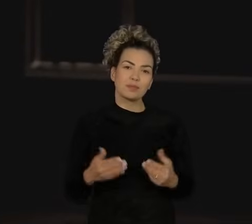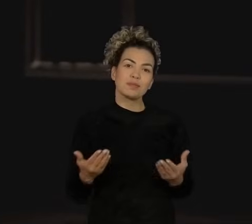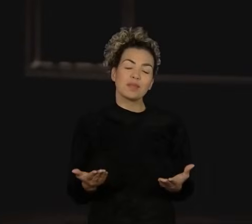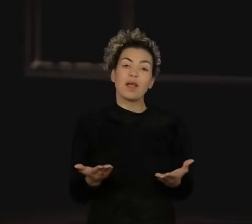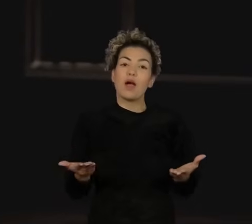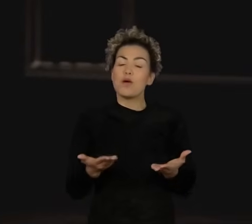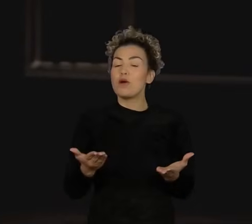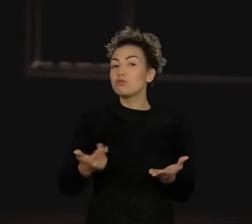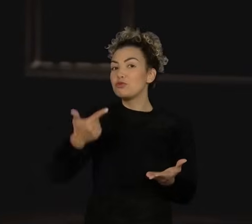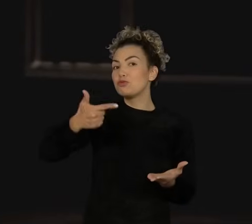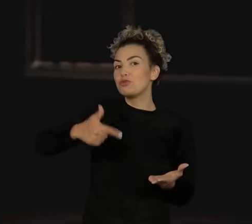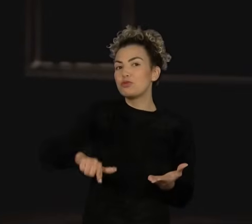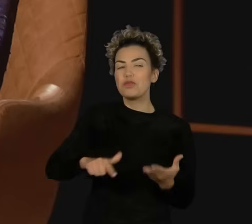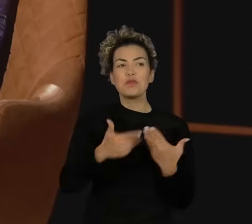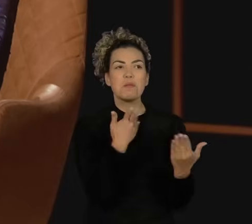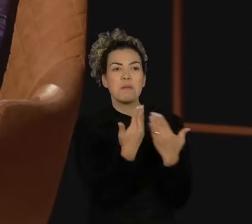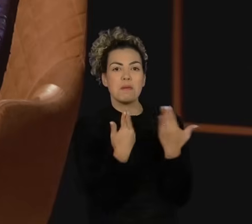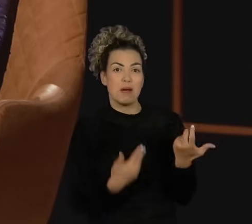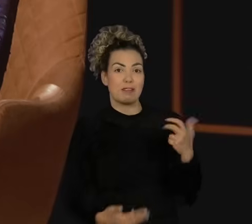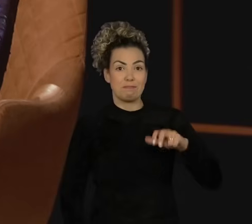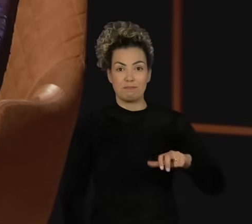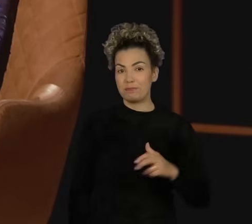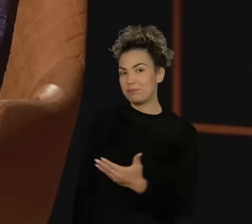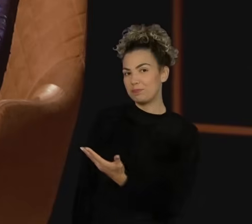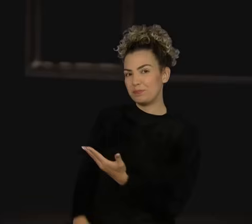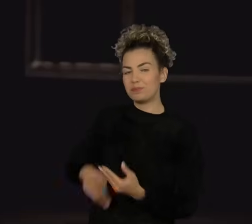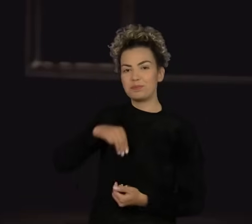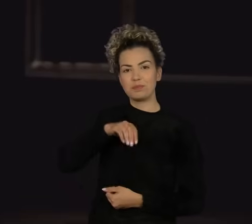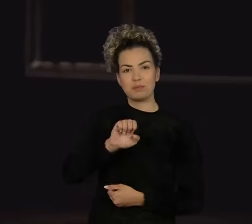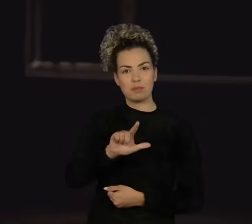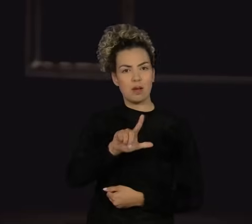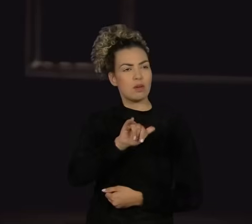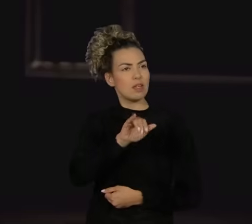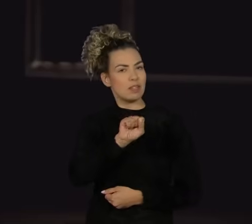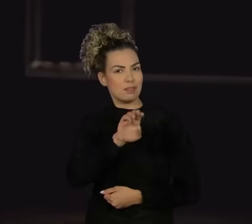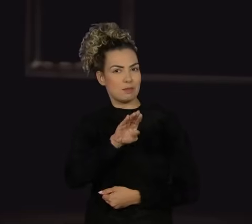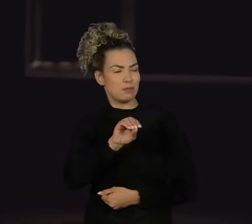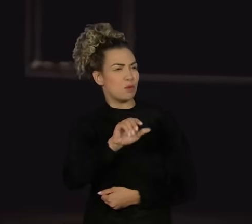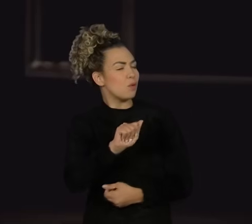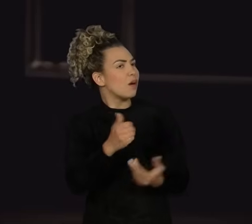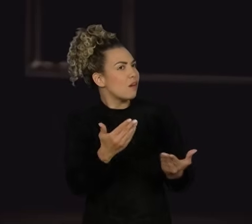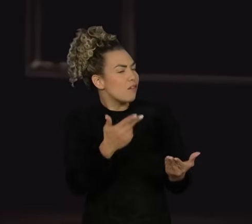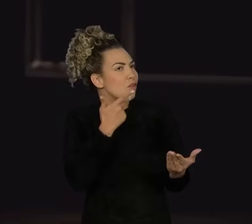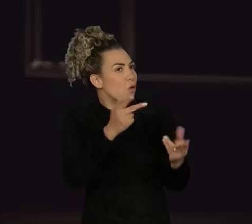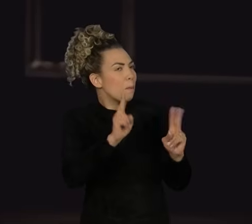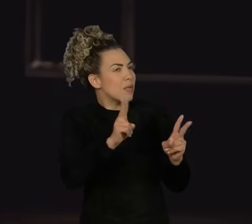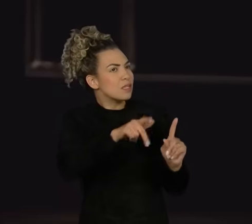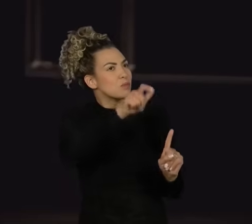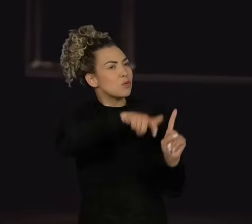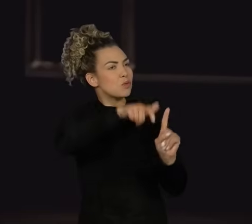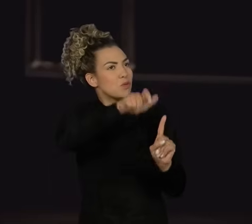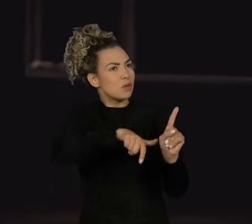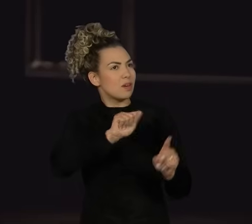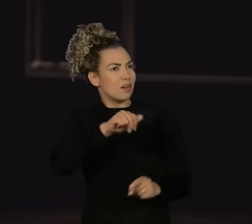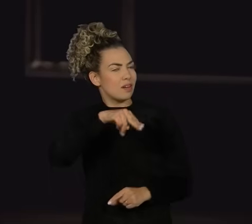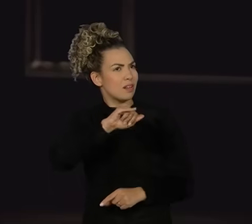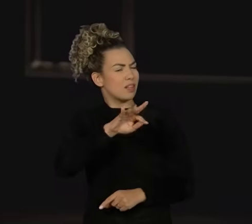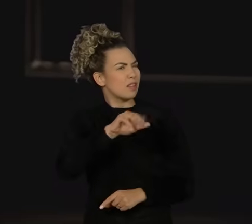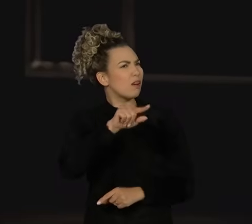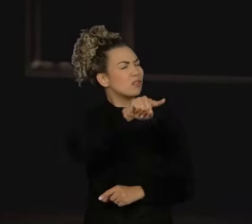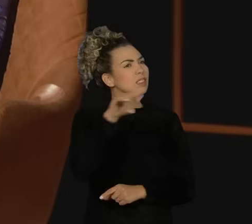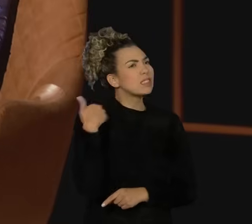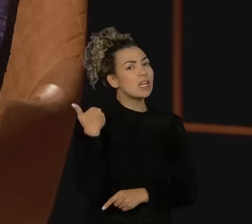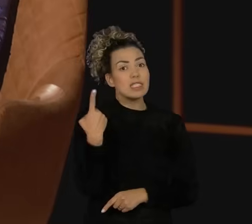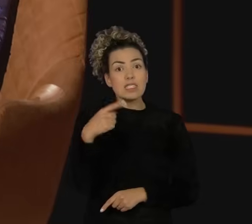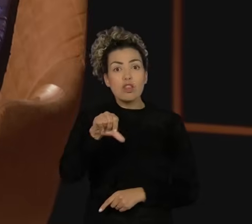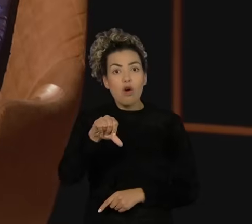Estamos de volta para a nossa conversa com Mel Lisboa. Mel, bom, a gente estava falando de presença de Anitta e você tinha 19 anos quando